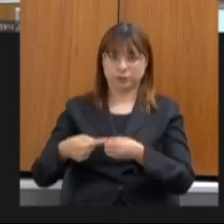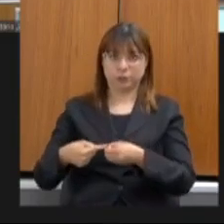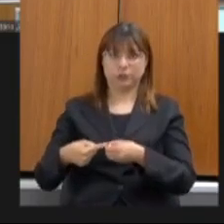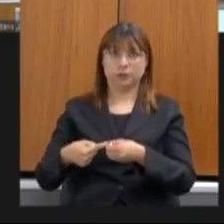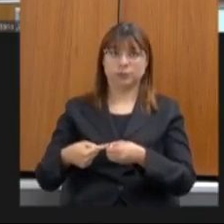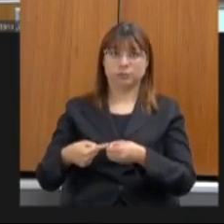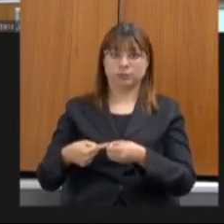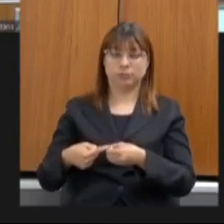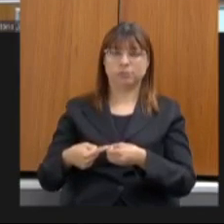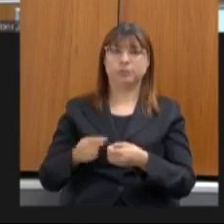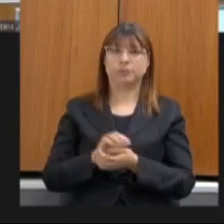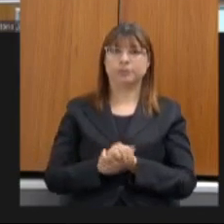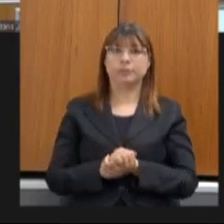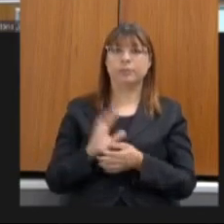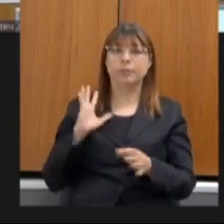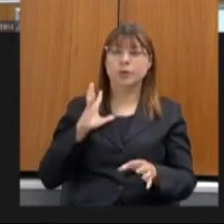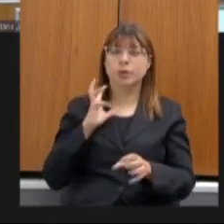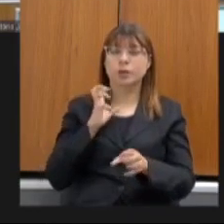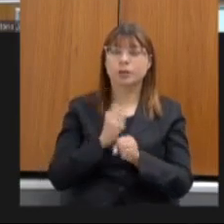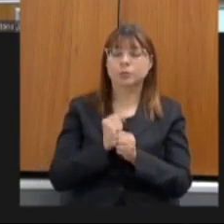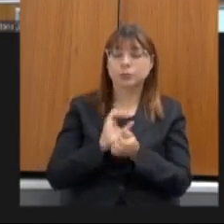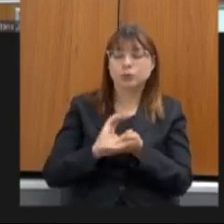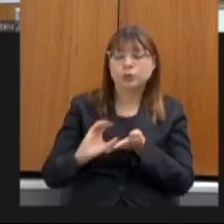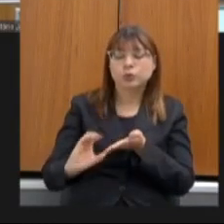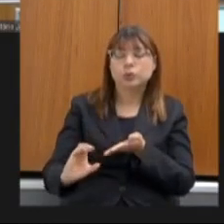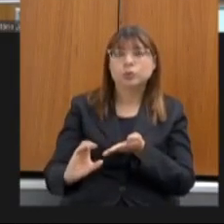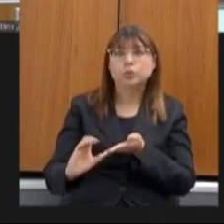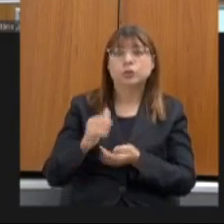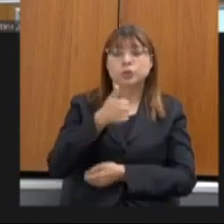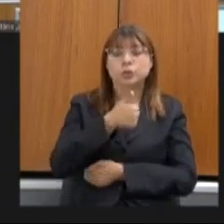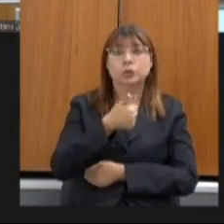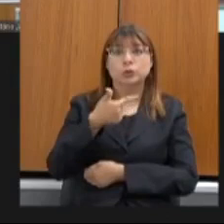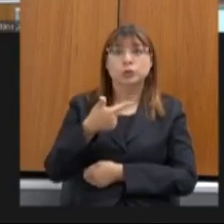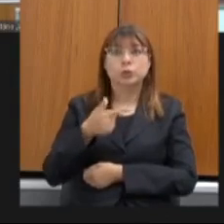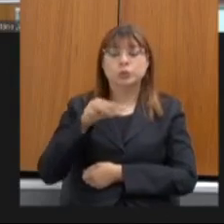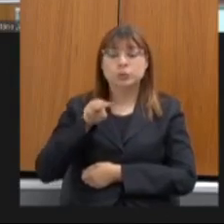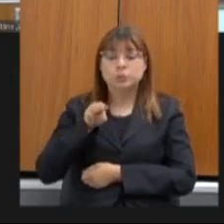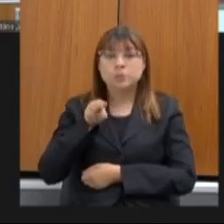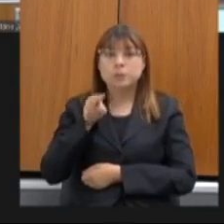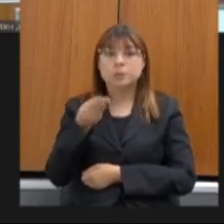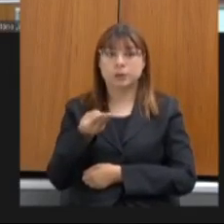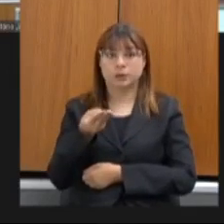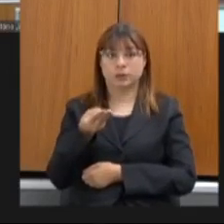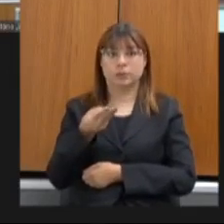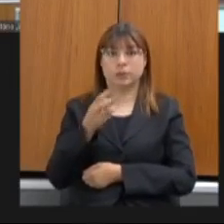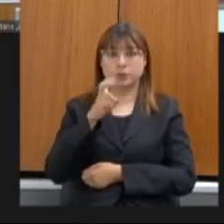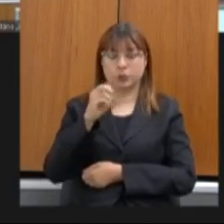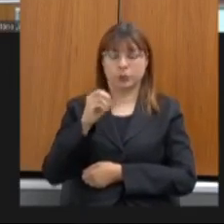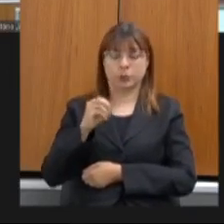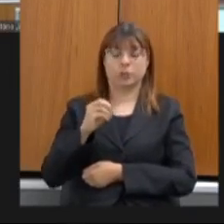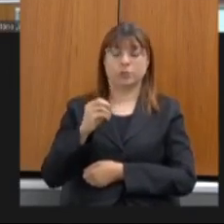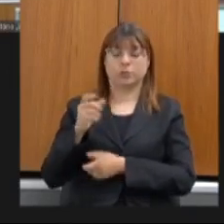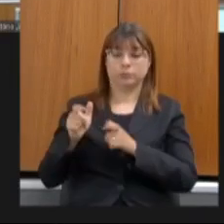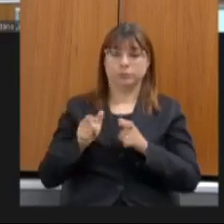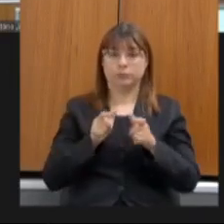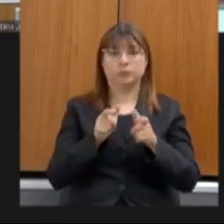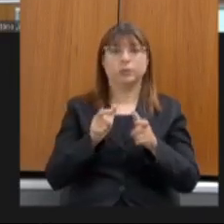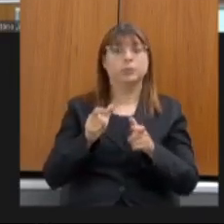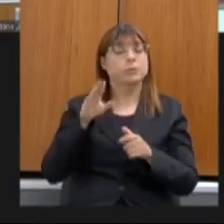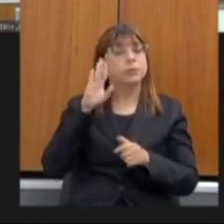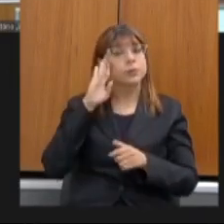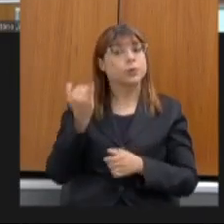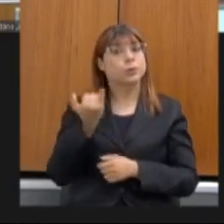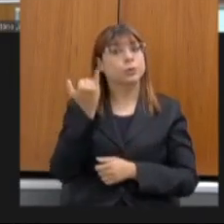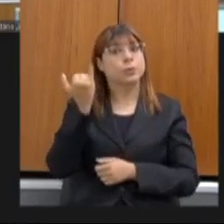região vdn né o valor total do investimento foram de 12 milhões para esses cinquenta Poços e o mais importante